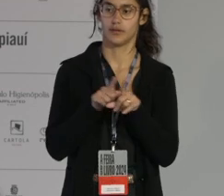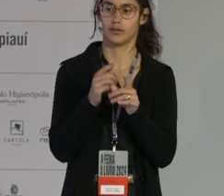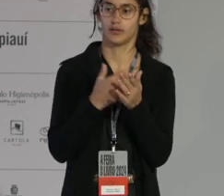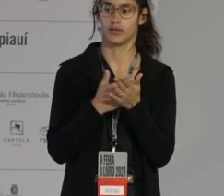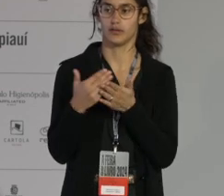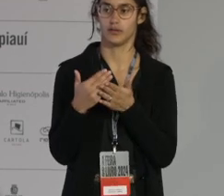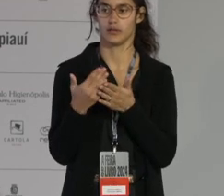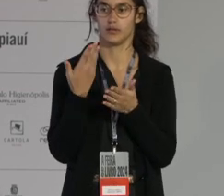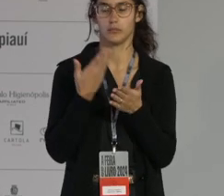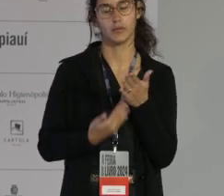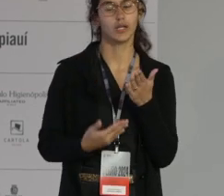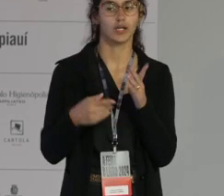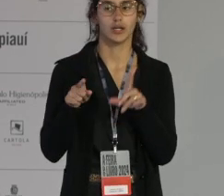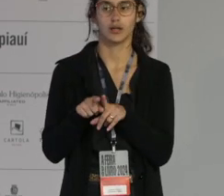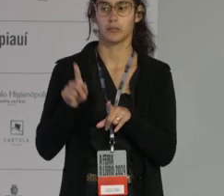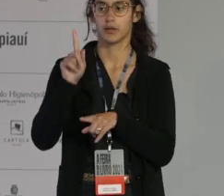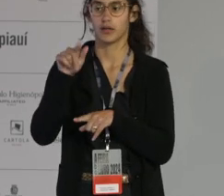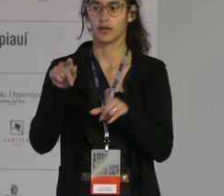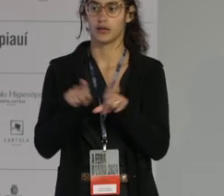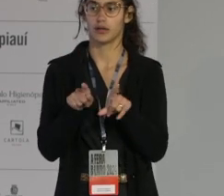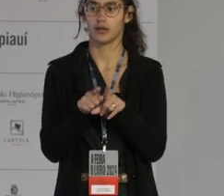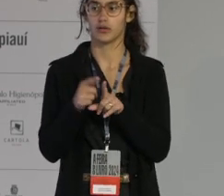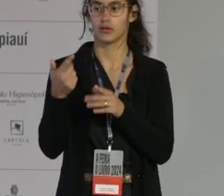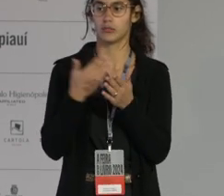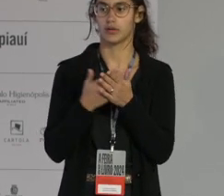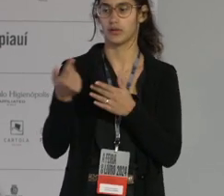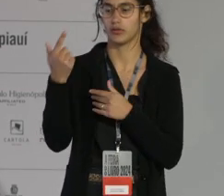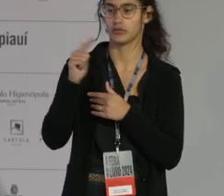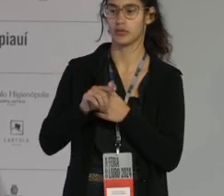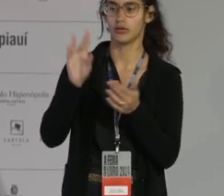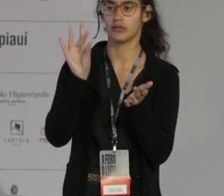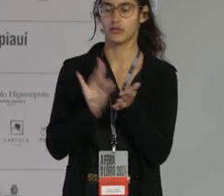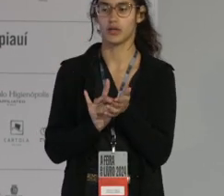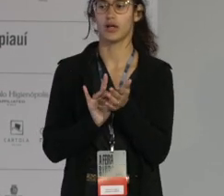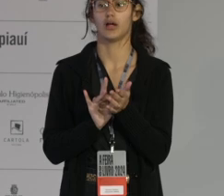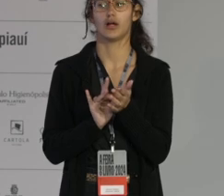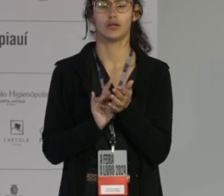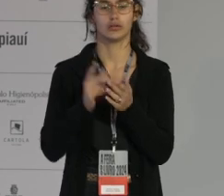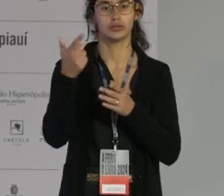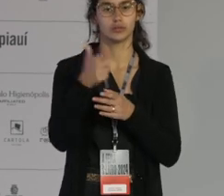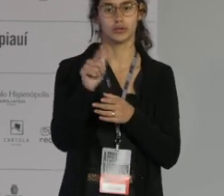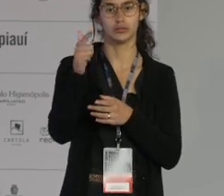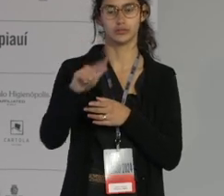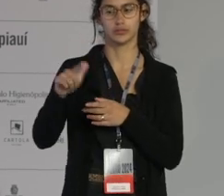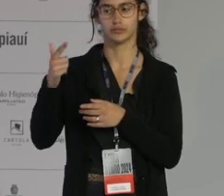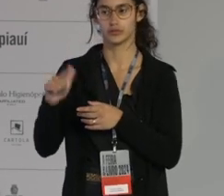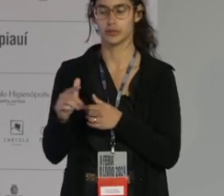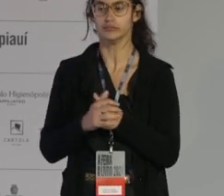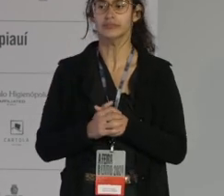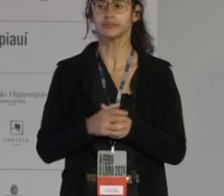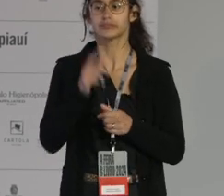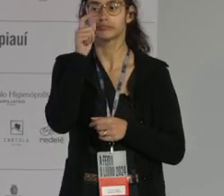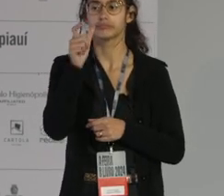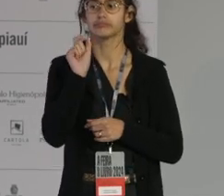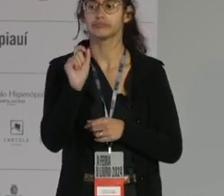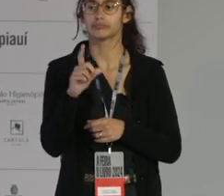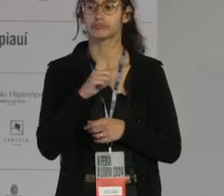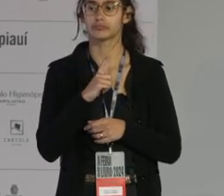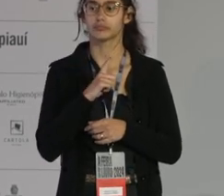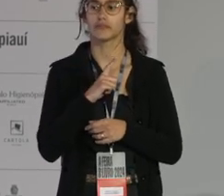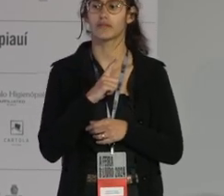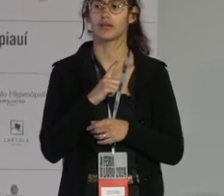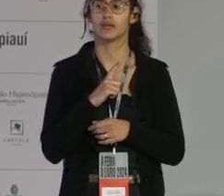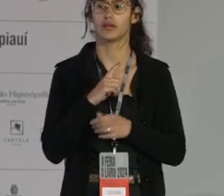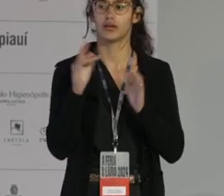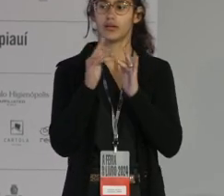de perder, e é uma coisa de abrir mão mesmo, de abrir mão, de abrir mão, de abrir mão. É interessante que tem